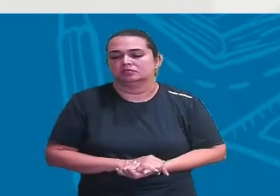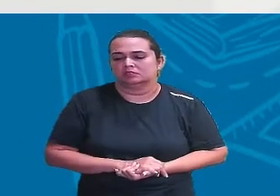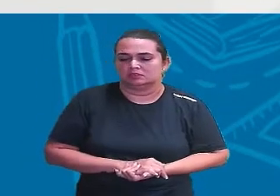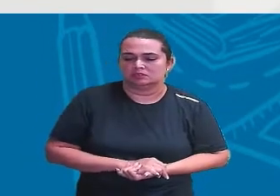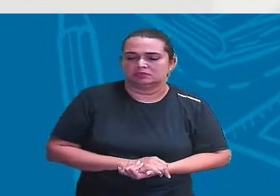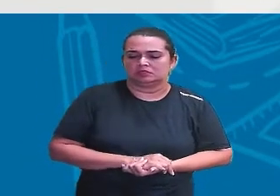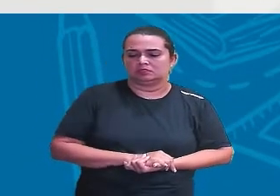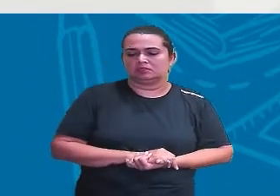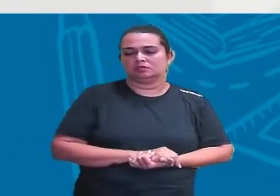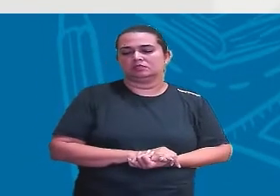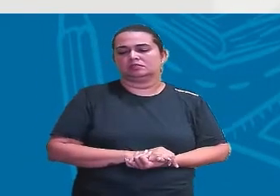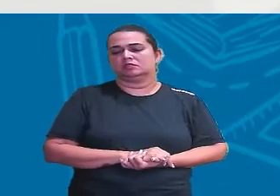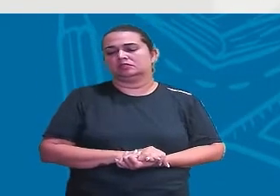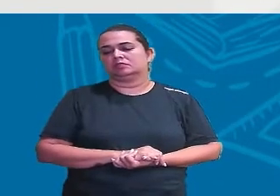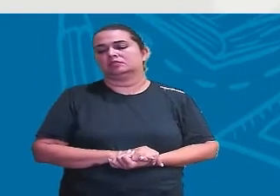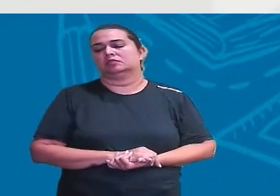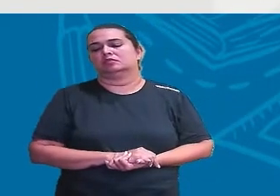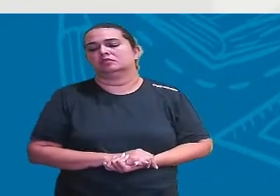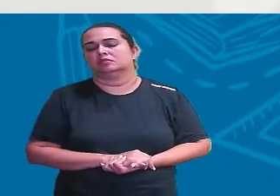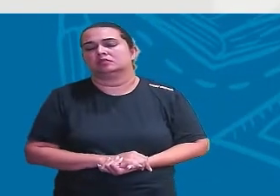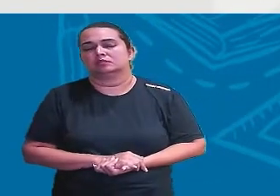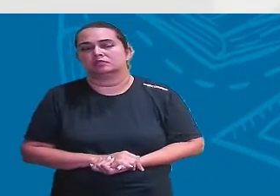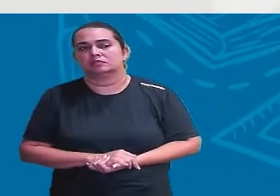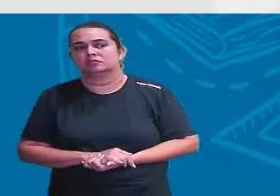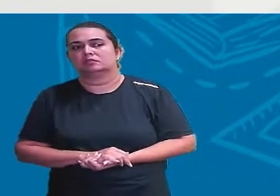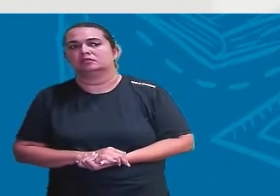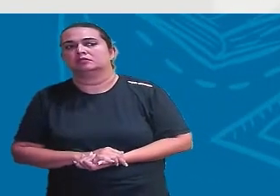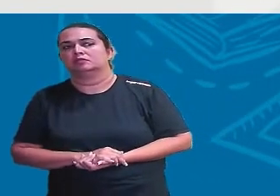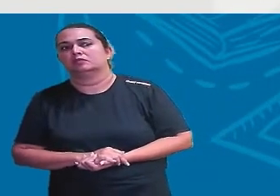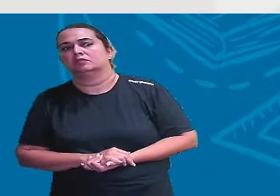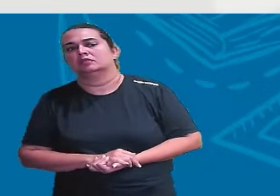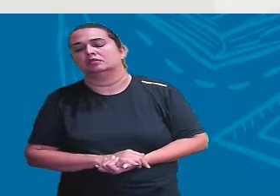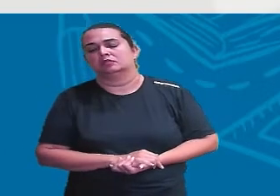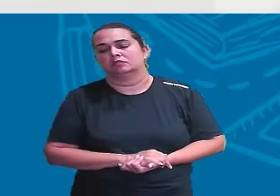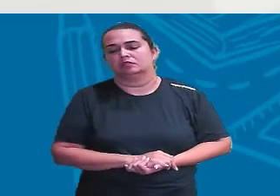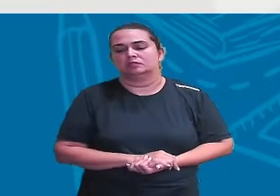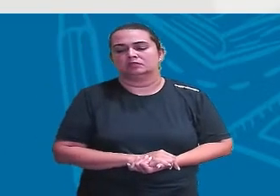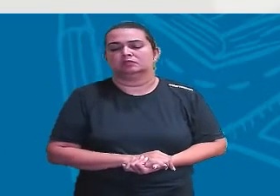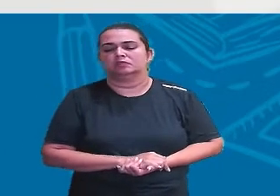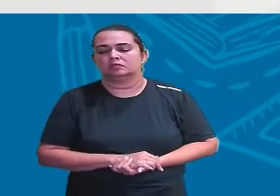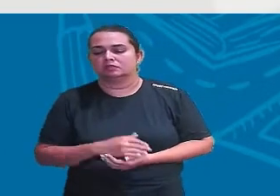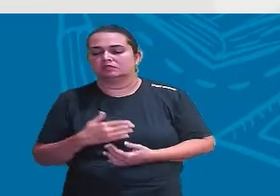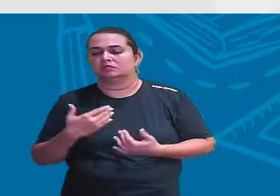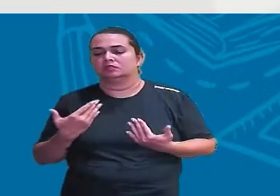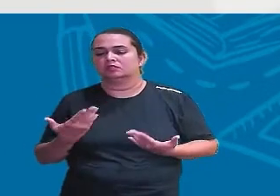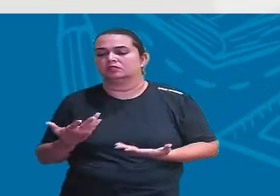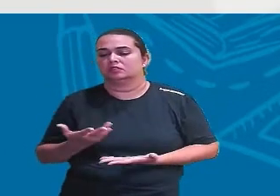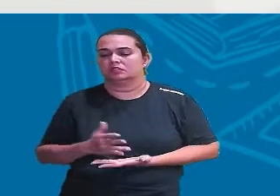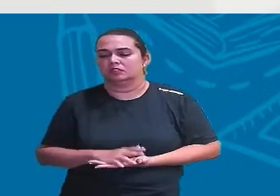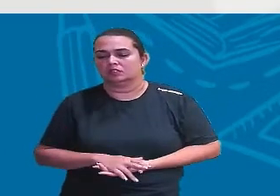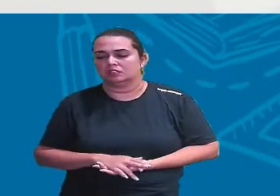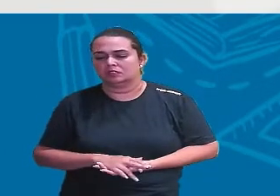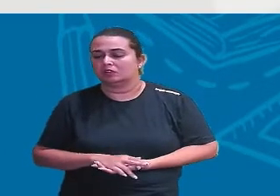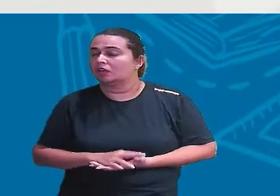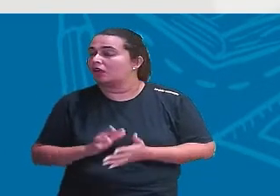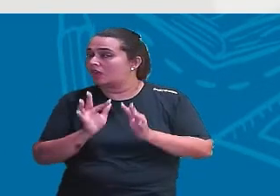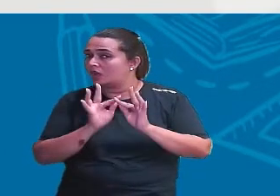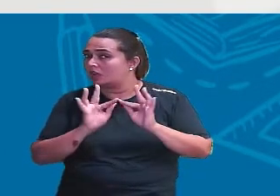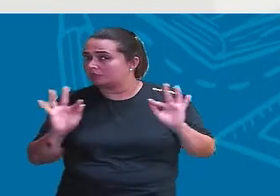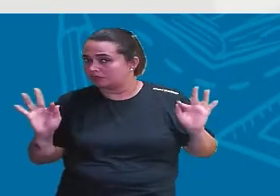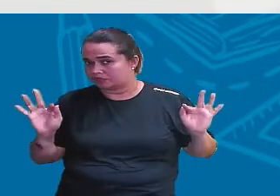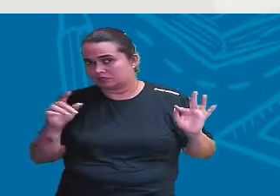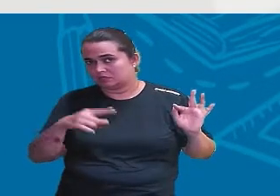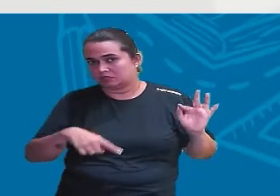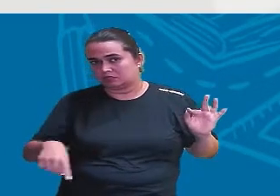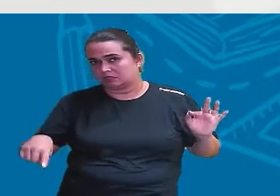30 math problems to solve for his morning class. Então, a gente tem aí essa frase exatamente para